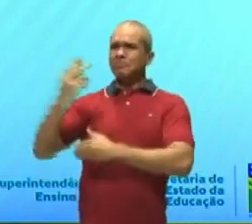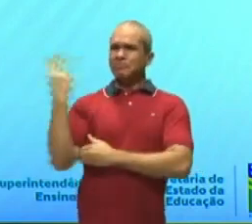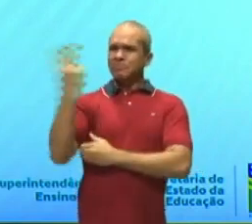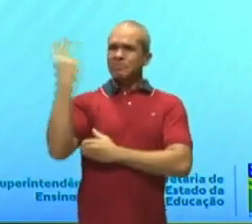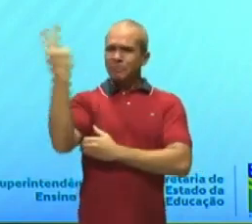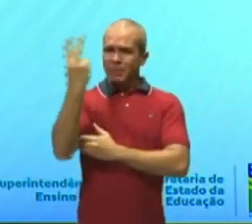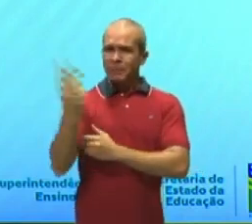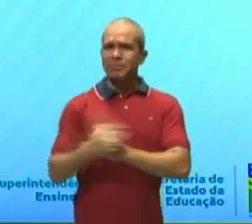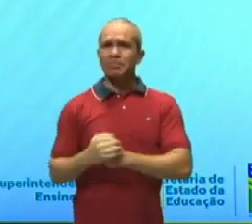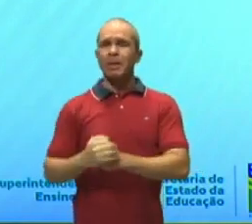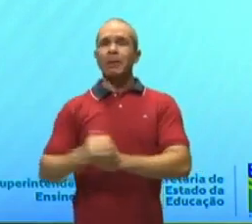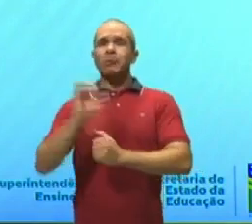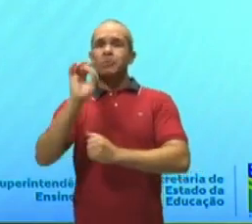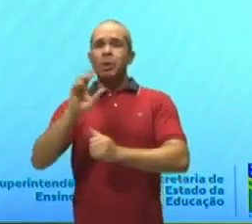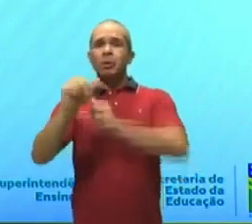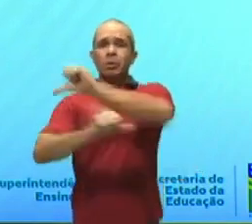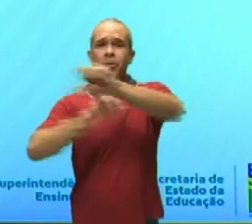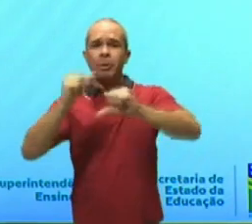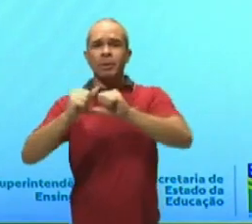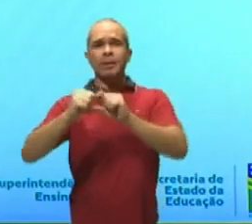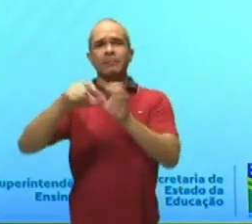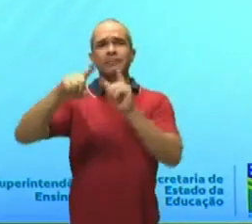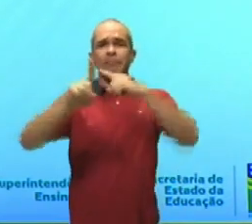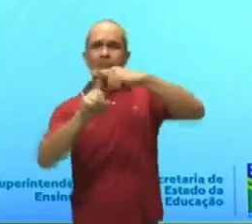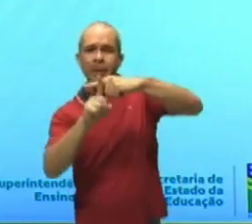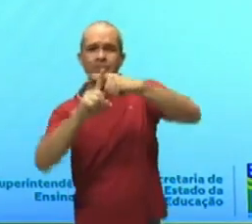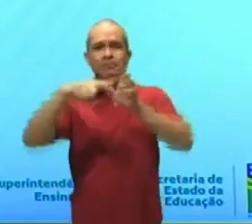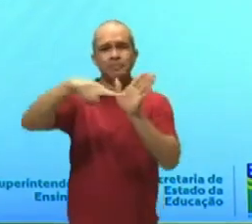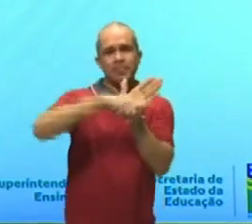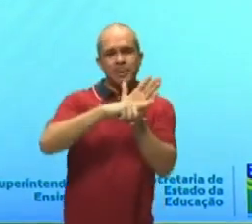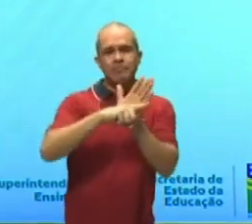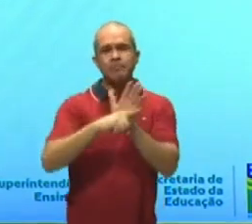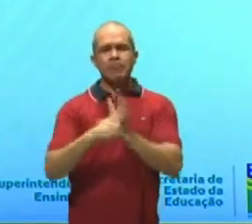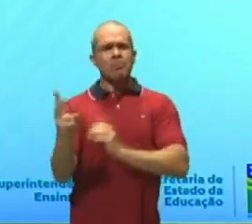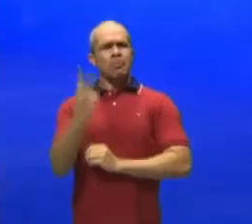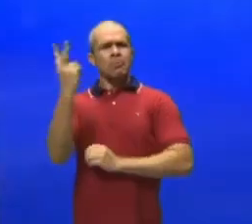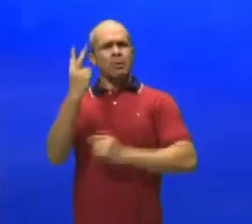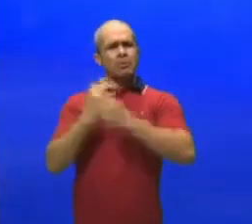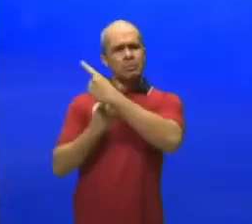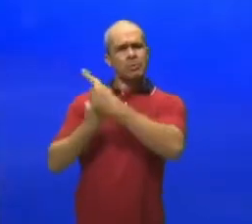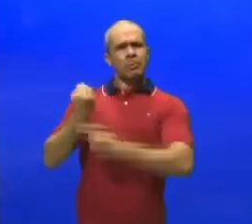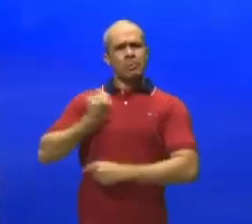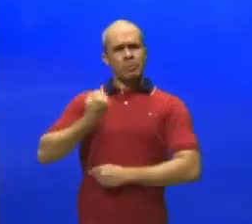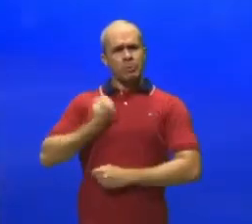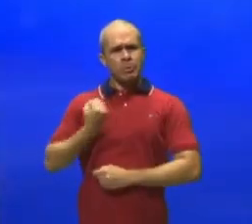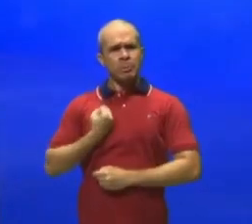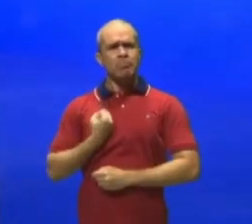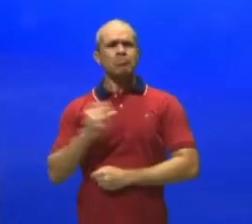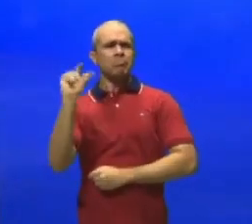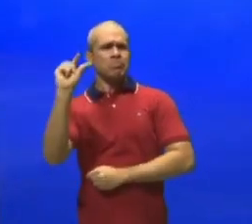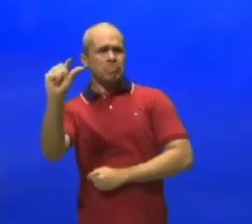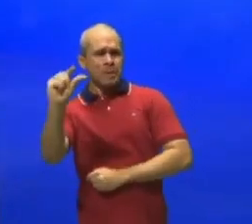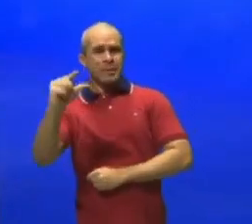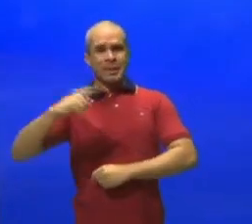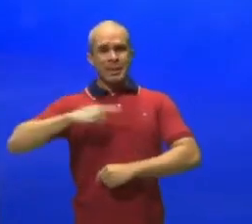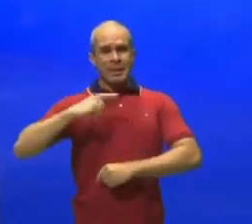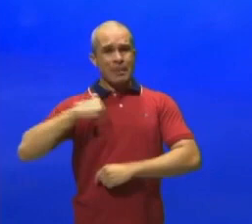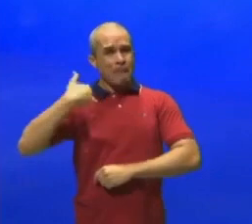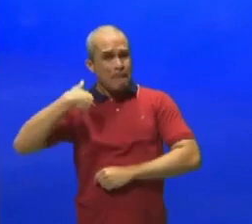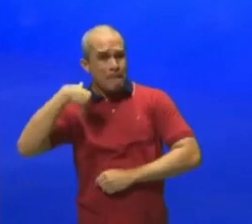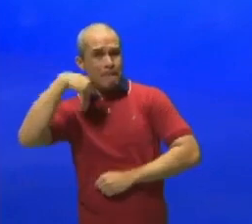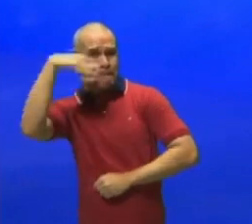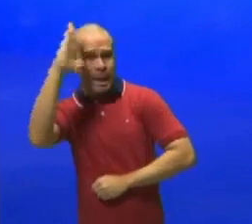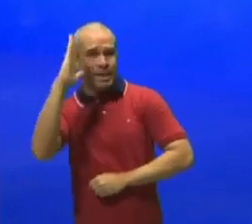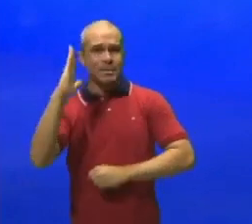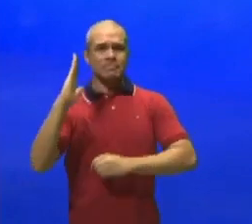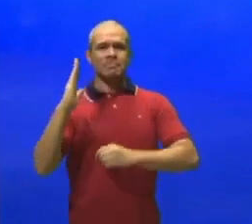próton. Só muda o sinal desses caras aí. Agora, observe o detalhe. Esse valor é muito pequeno. Então, somente quando você tem um excesso muito grande